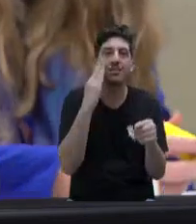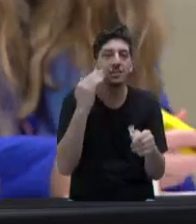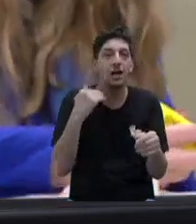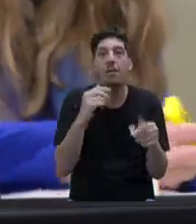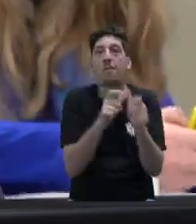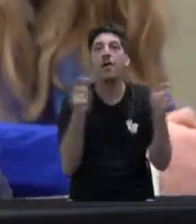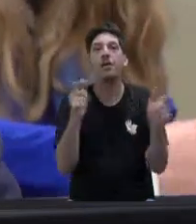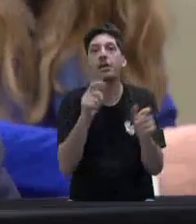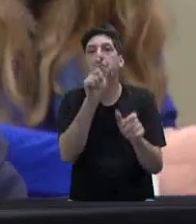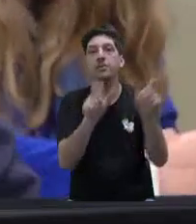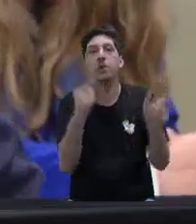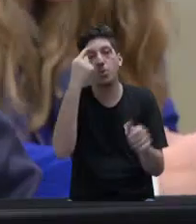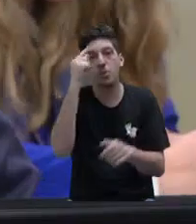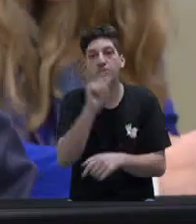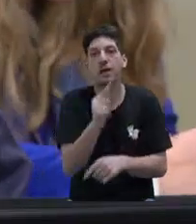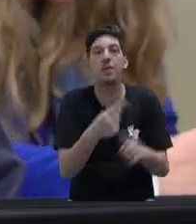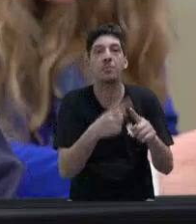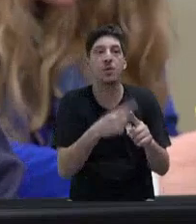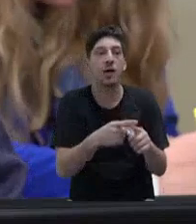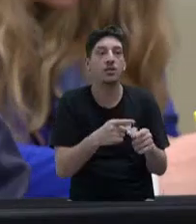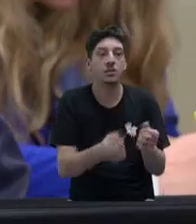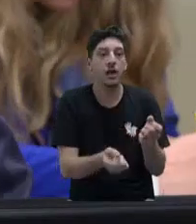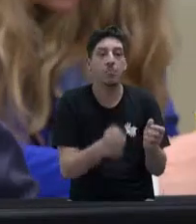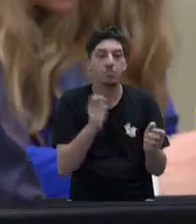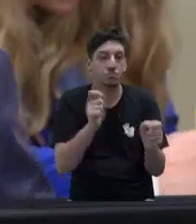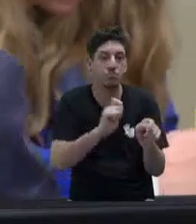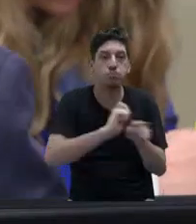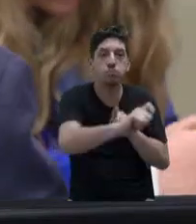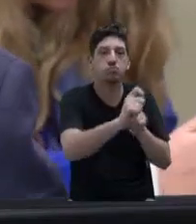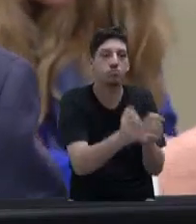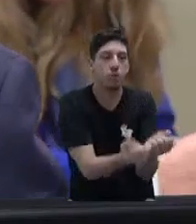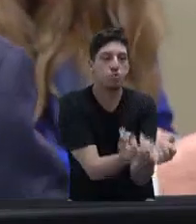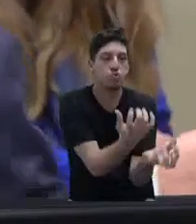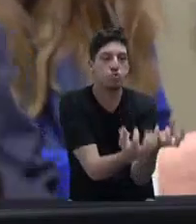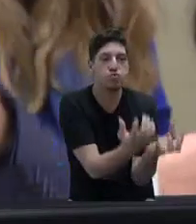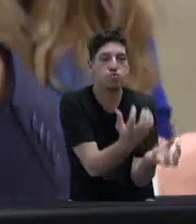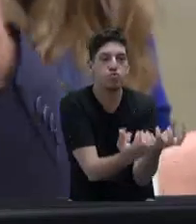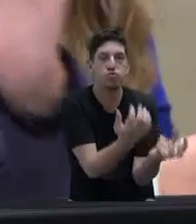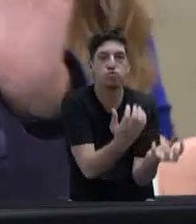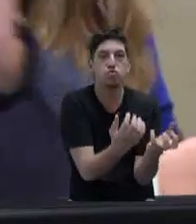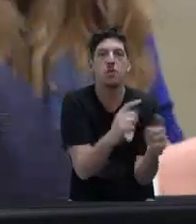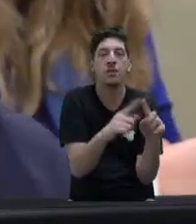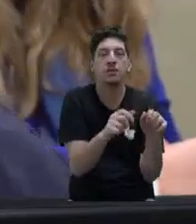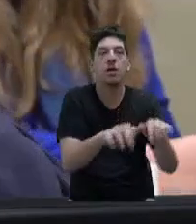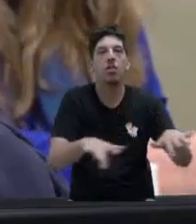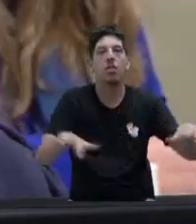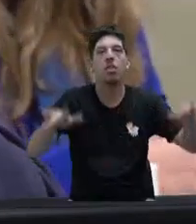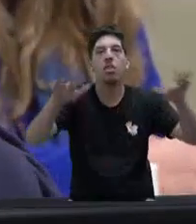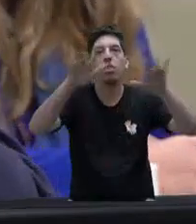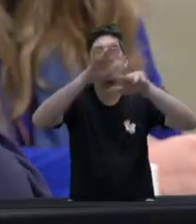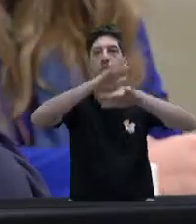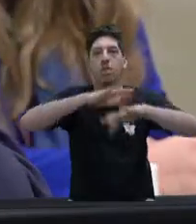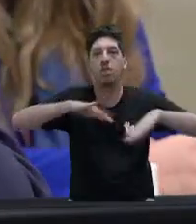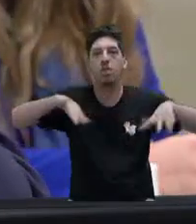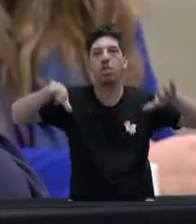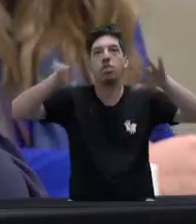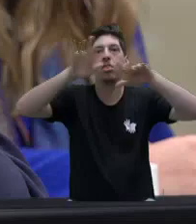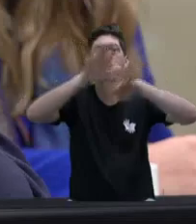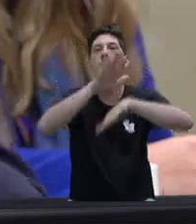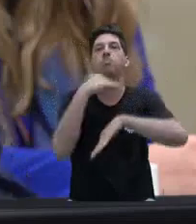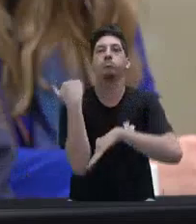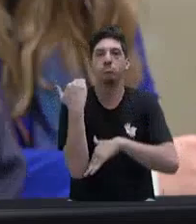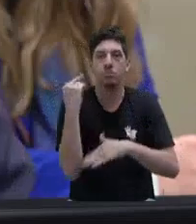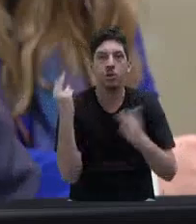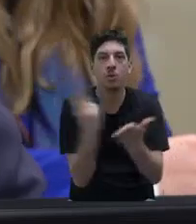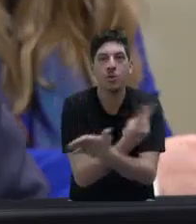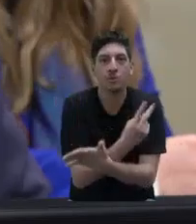usar, liga as coisas, e isso já matou muita gente. Infelizmente, nós tivemos mortes, casal jovem aqui também, na região metropolitana. Então, eu